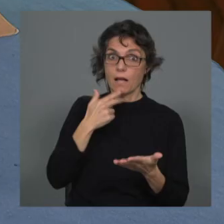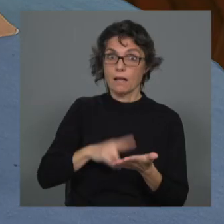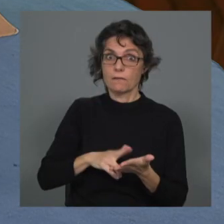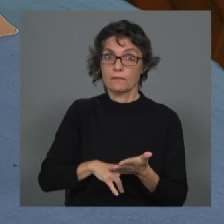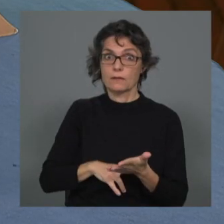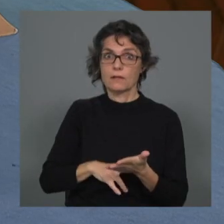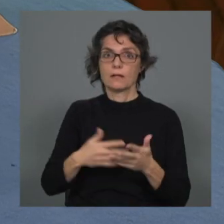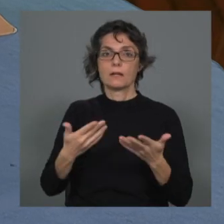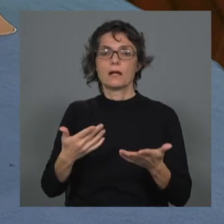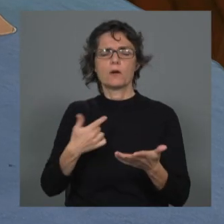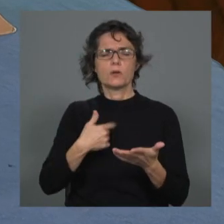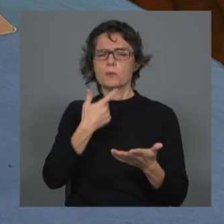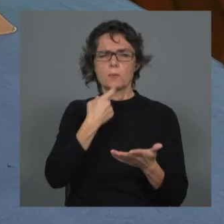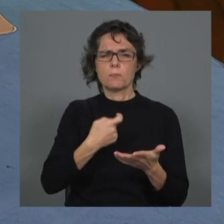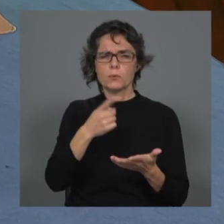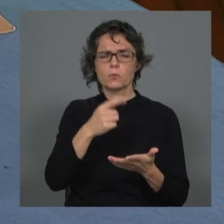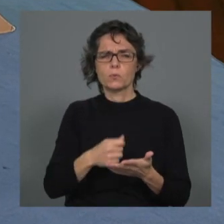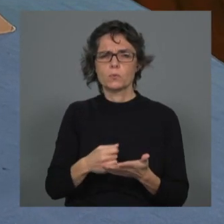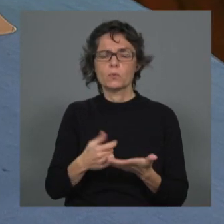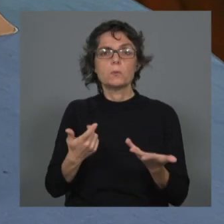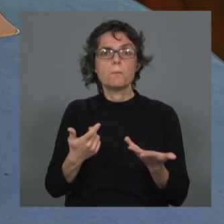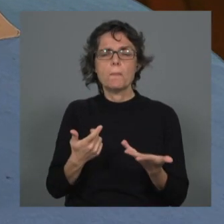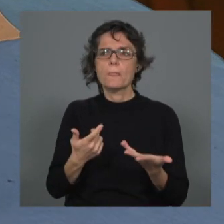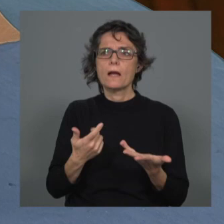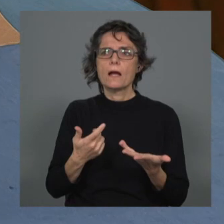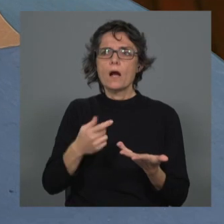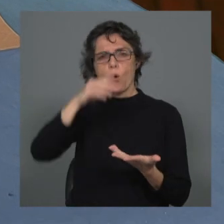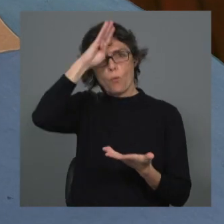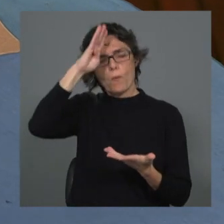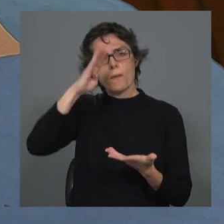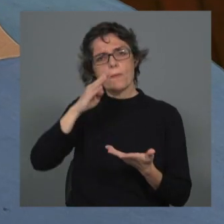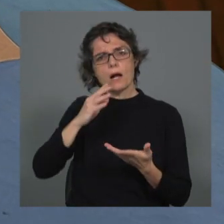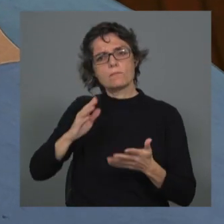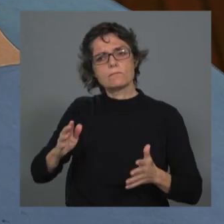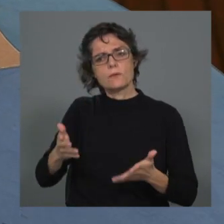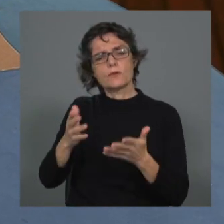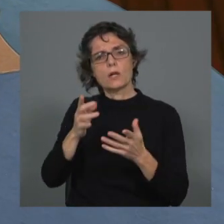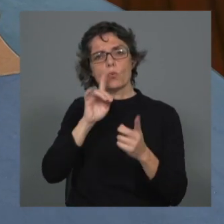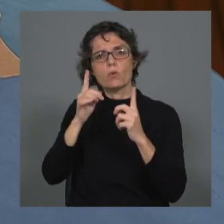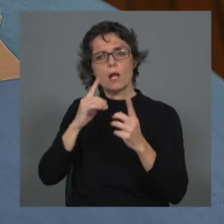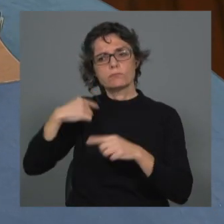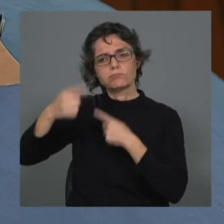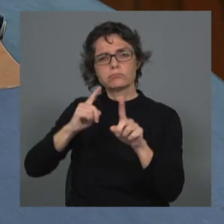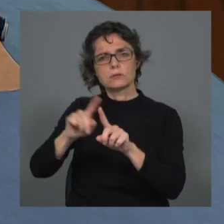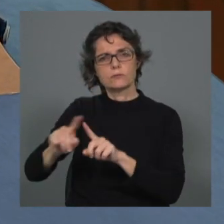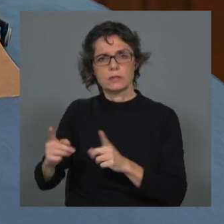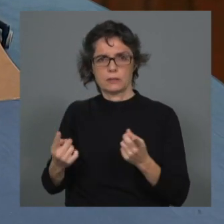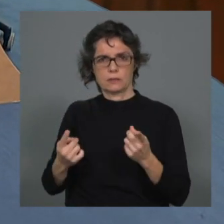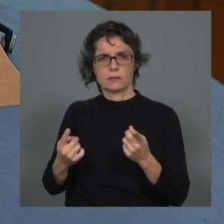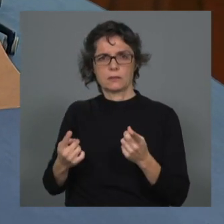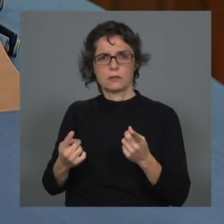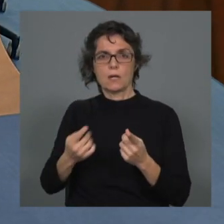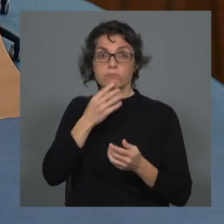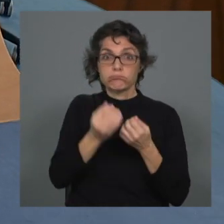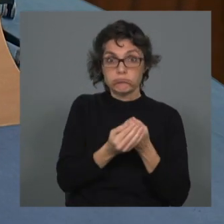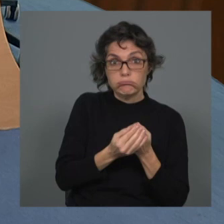Papa perguntava de que forma é que o Papa sugere que se recomece, nomeadamente o diálogo entre gerações, entre os idosos talvez